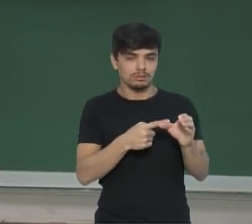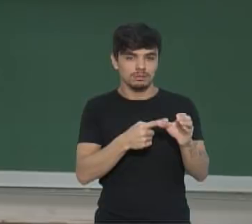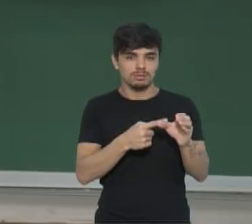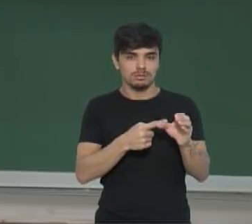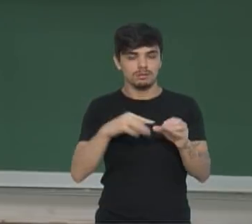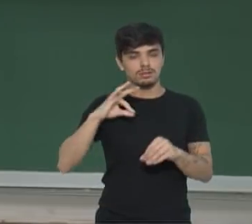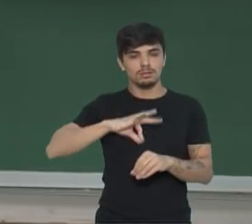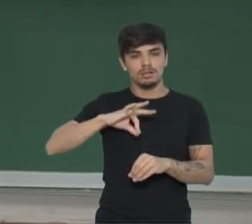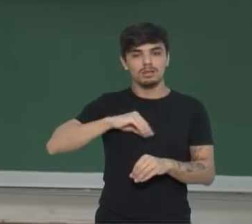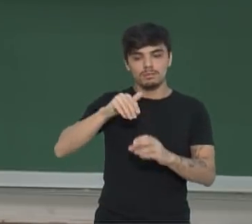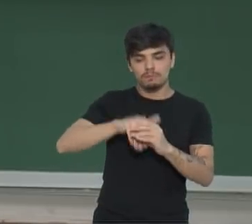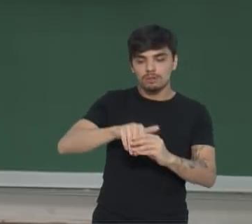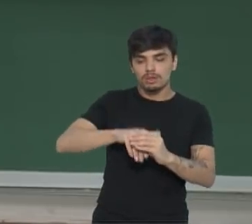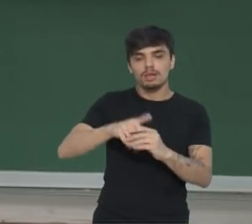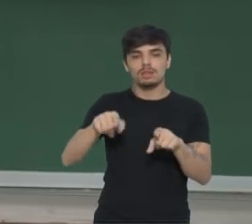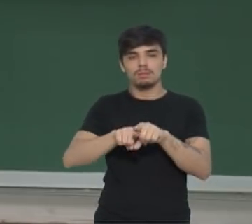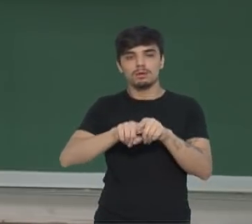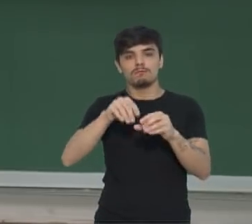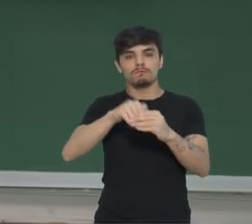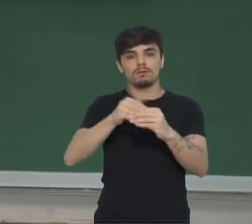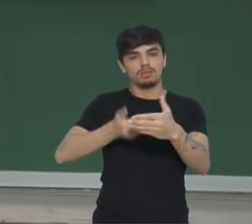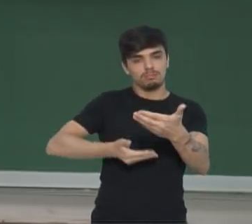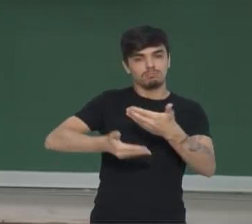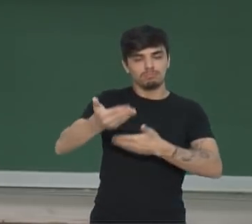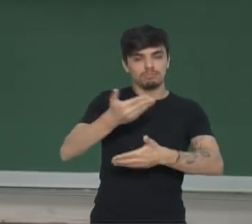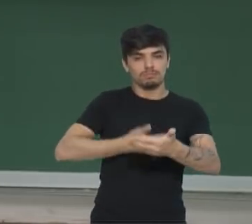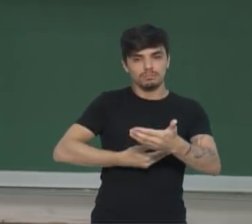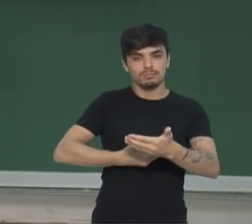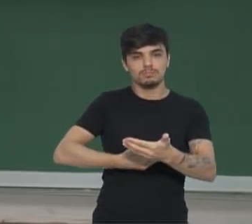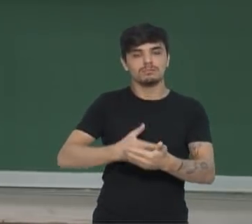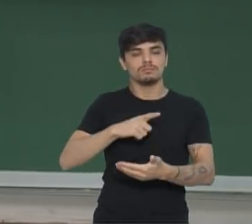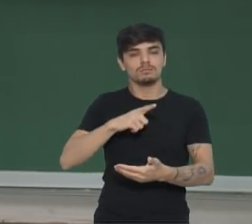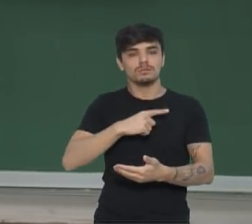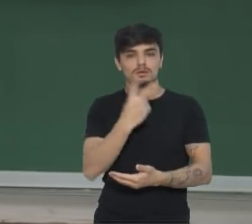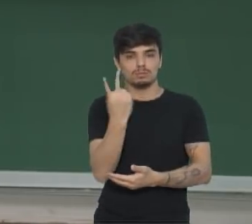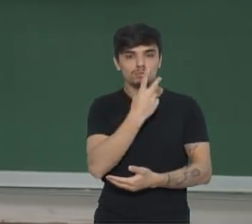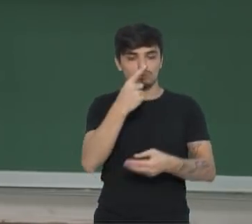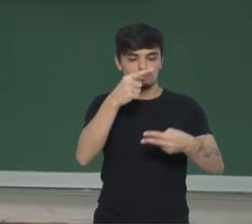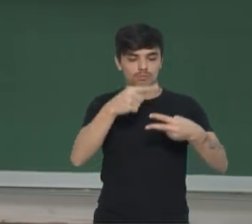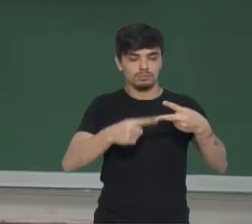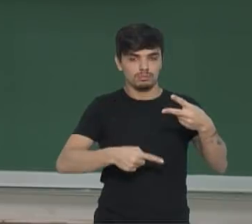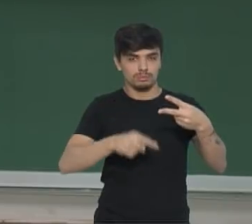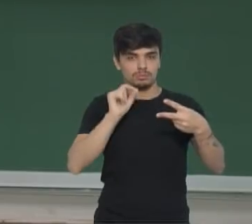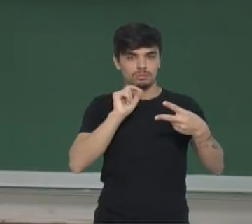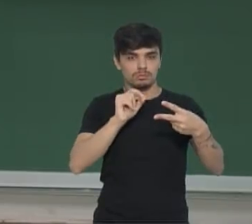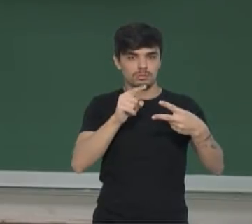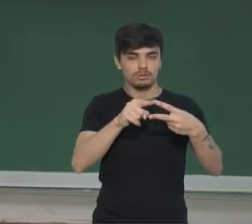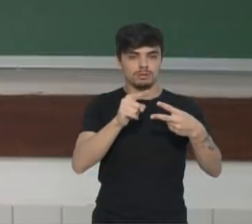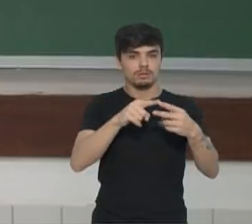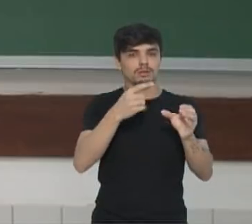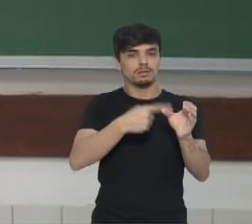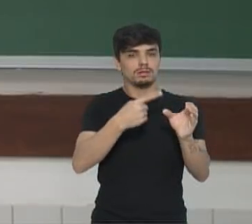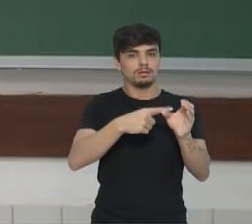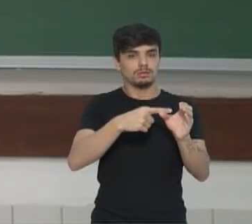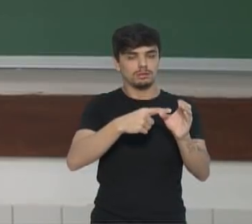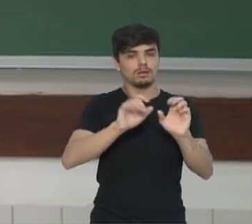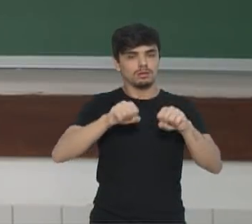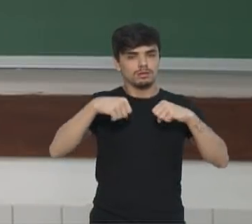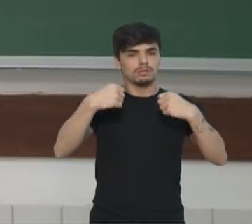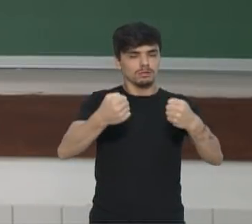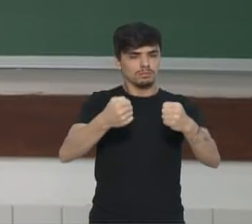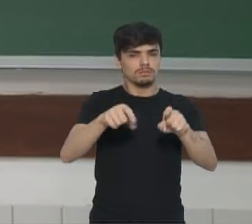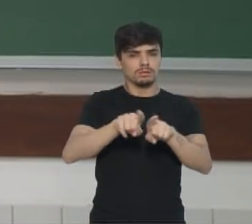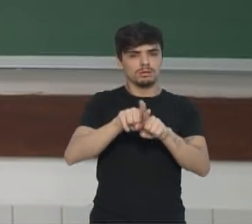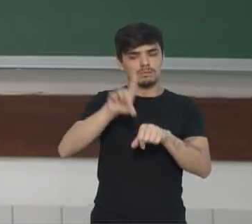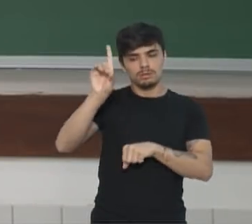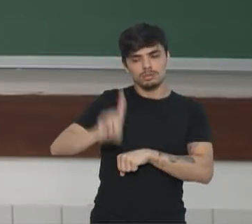ou ser votado, eles acabaram estabelecendo os franceses em duas categorias. A categoria dos cidadãos ativos, que têm